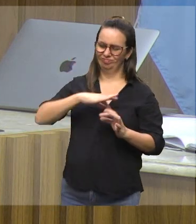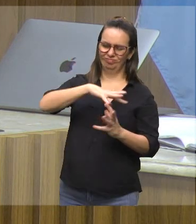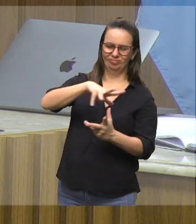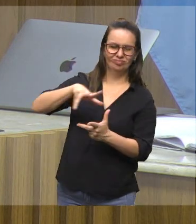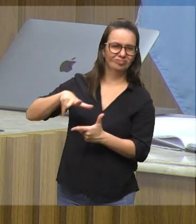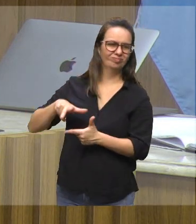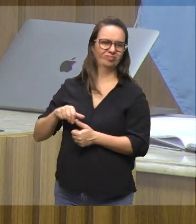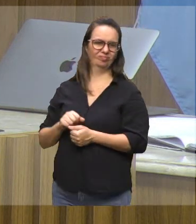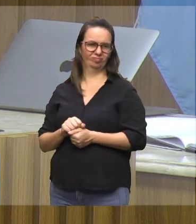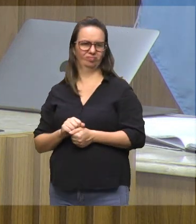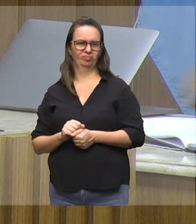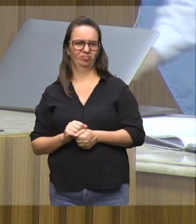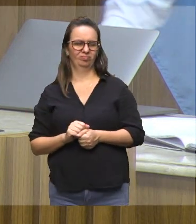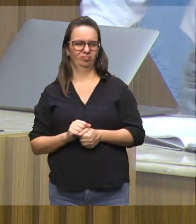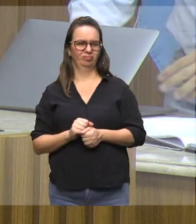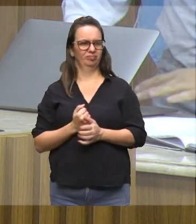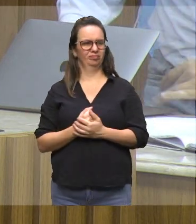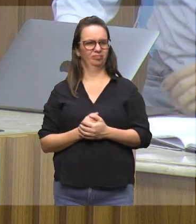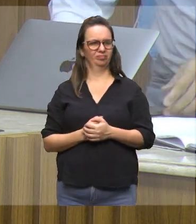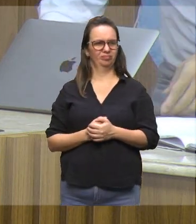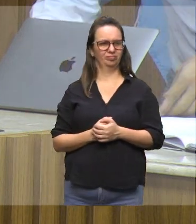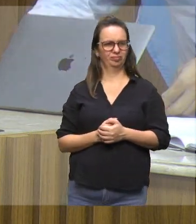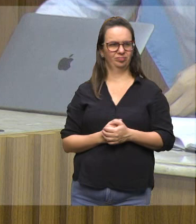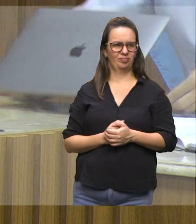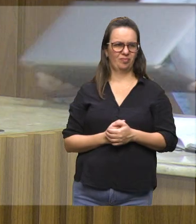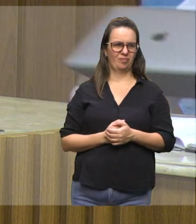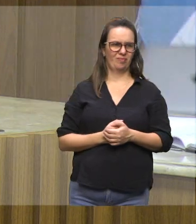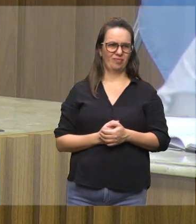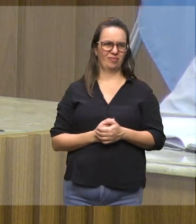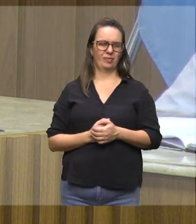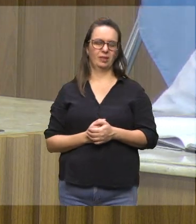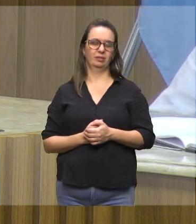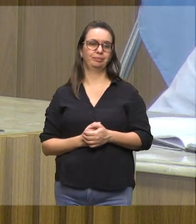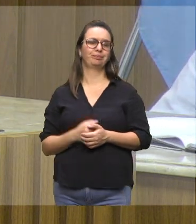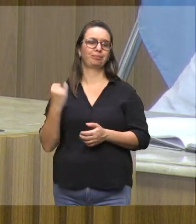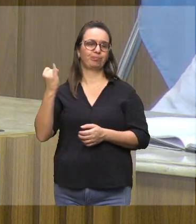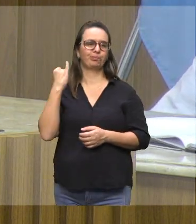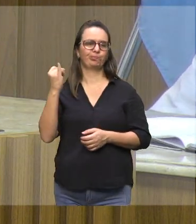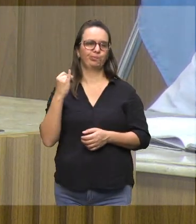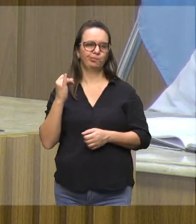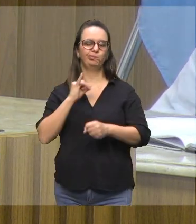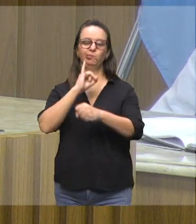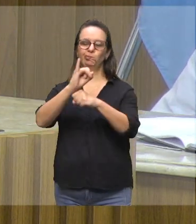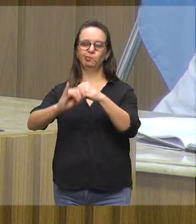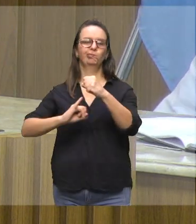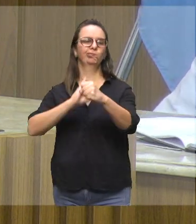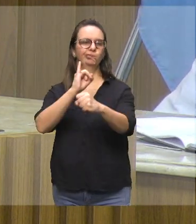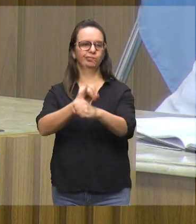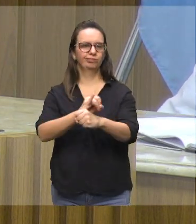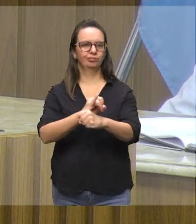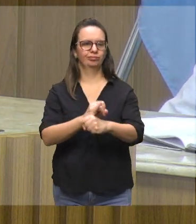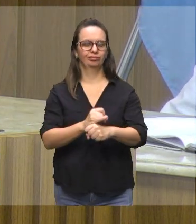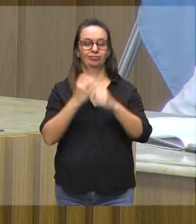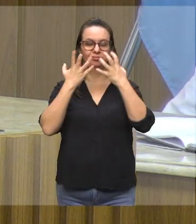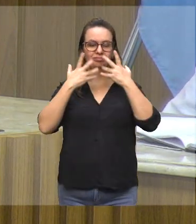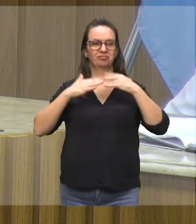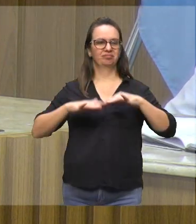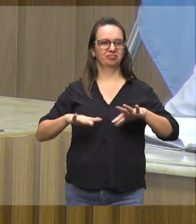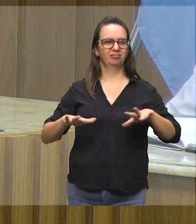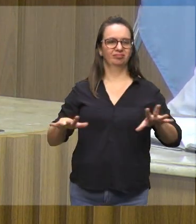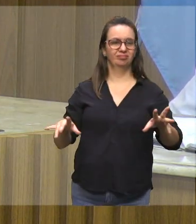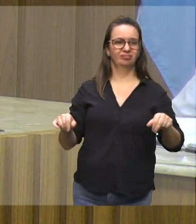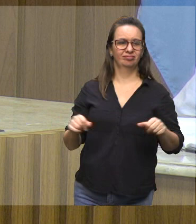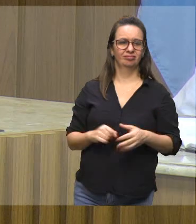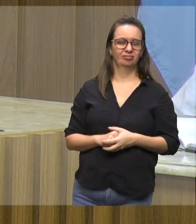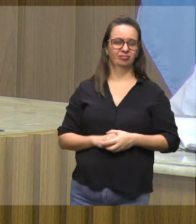agora, com a questão da internet, que as crianças cada vez mais têm acesso à internet,